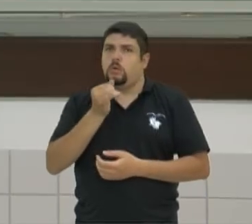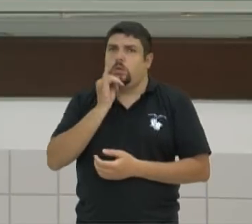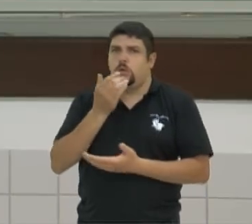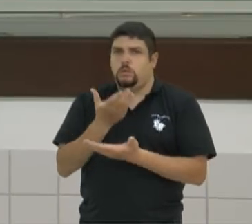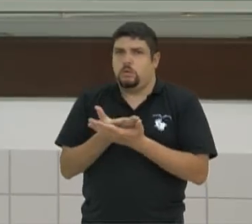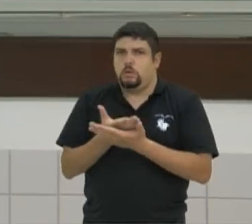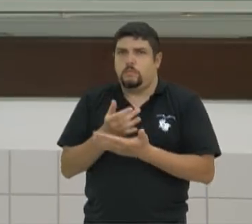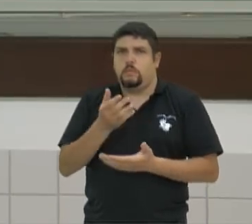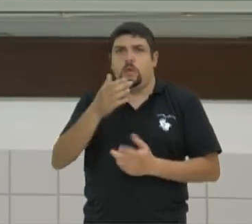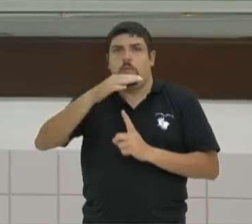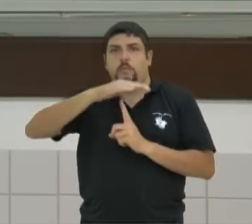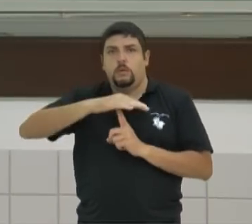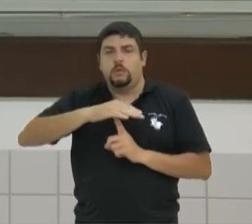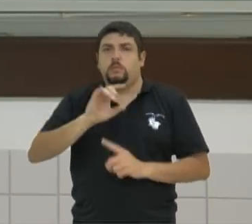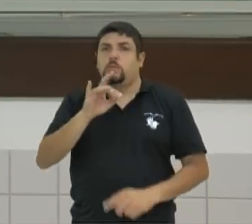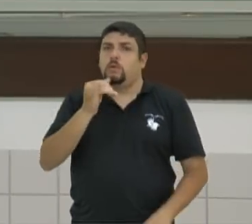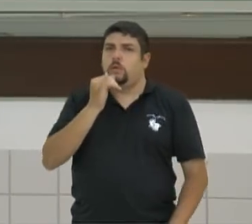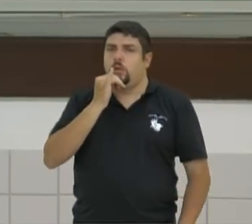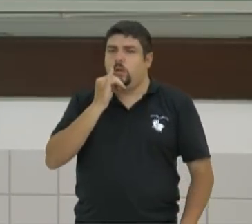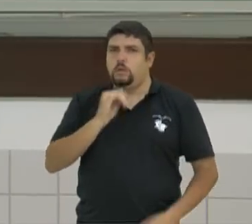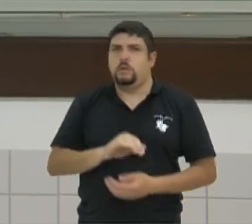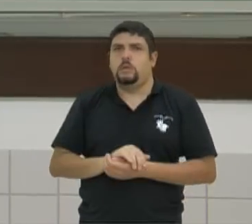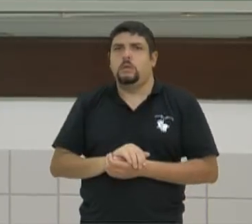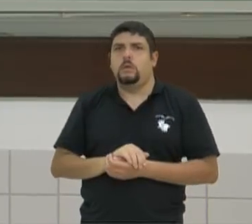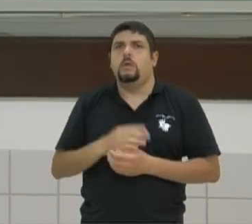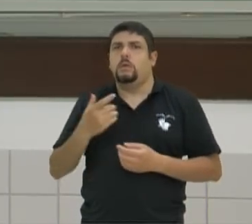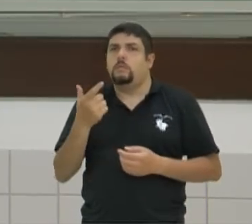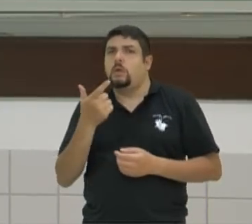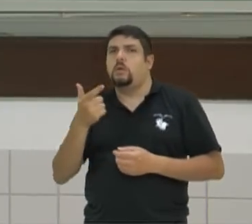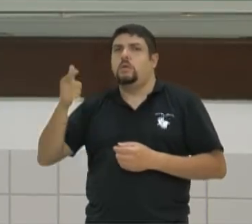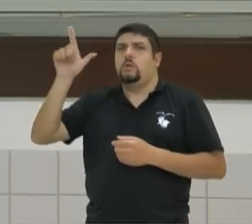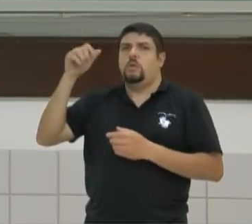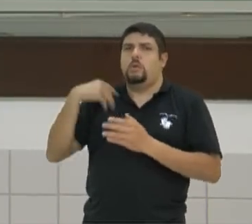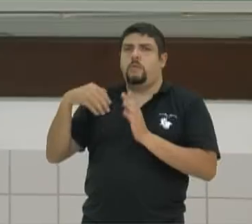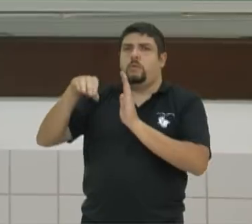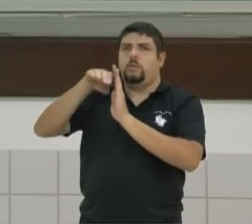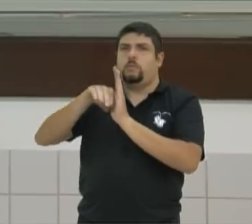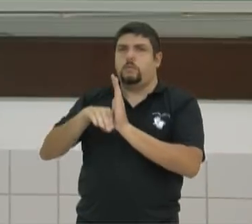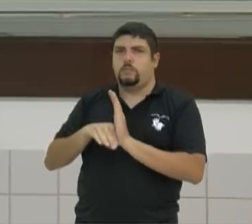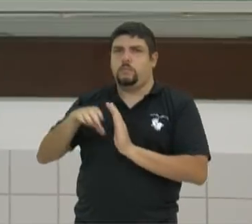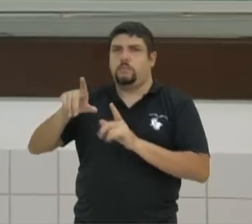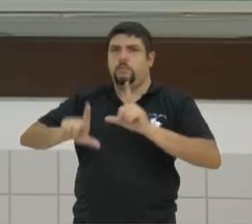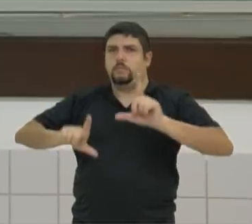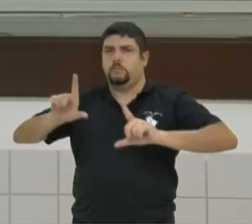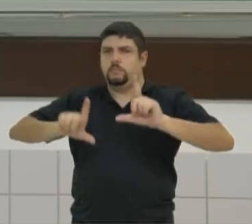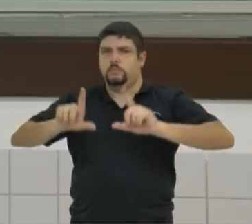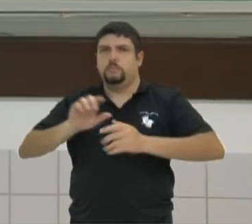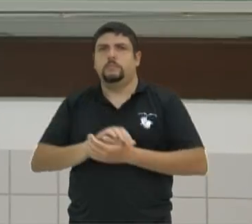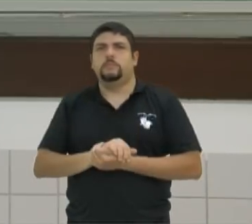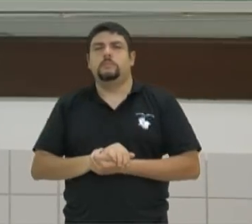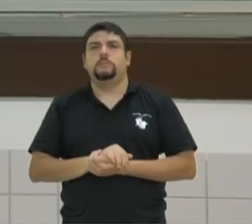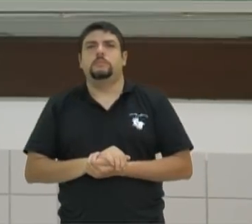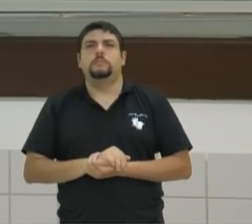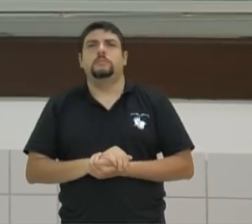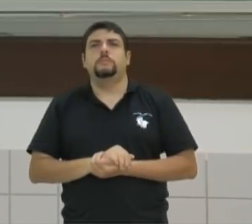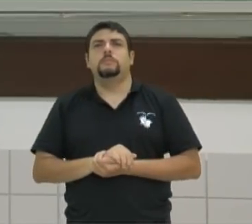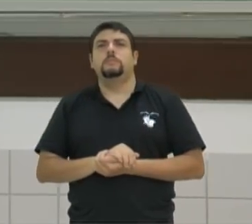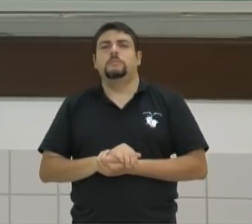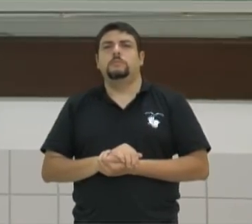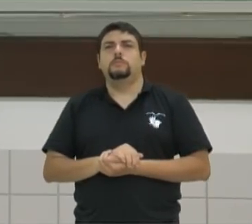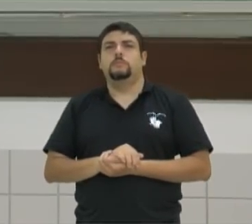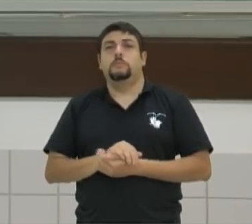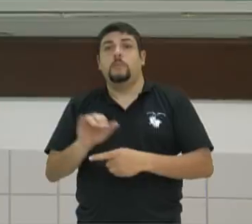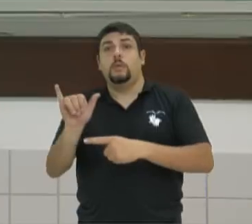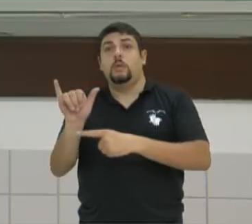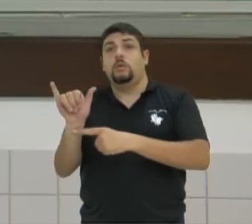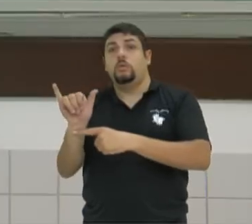mas ele não entraria nesse caso. Estou falando das outras emissoras, né, de televisão aberta, certo? No